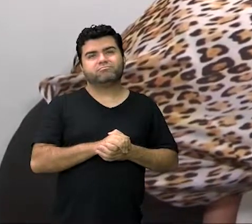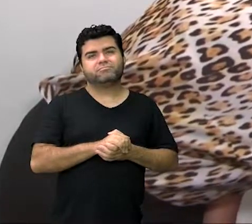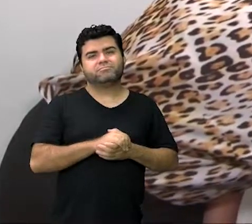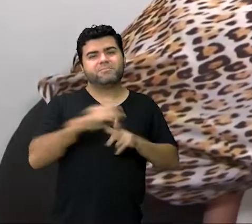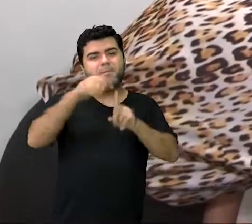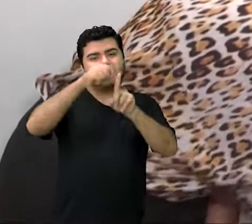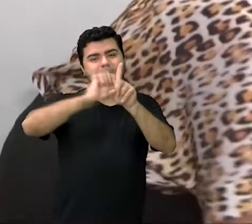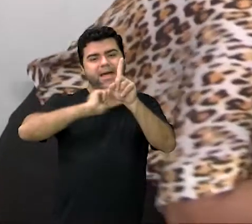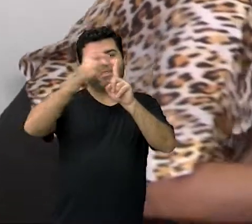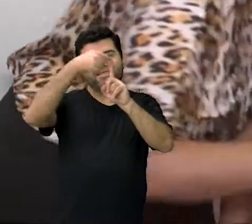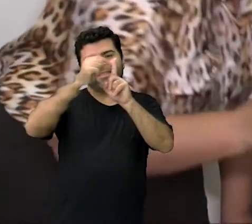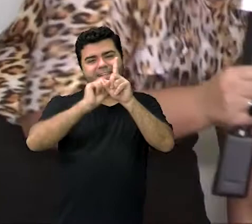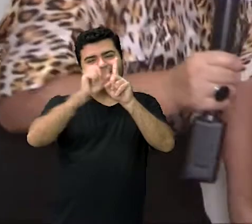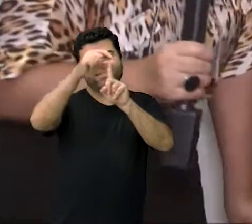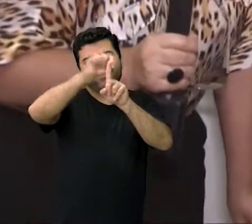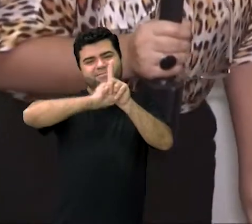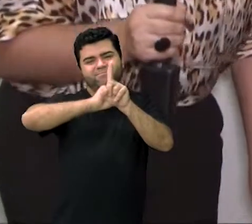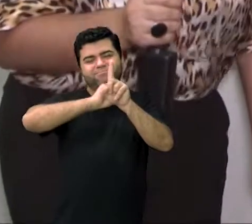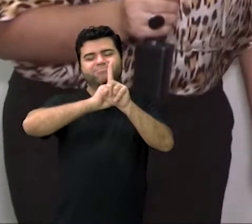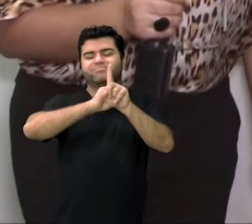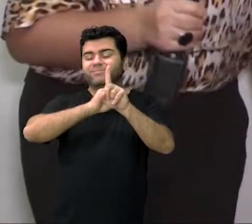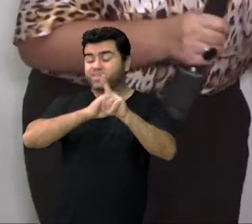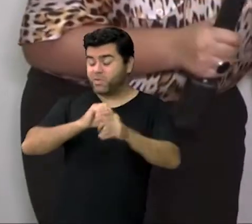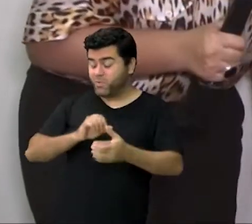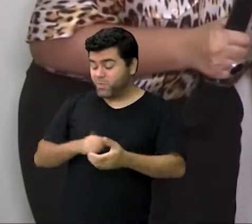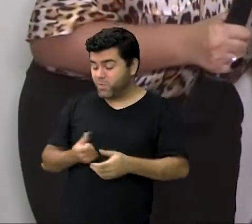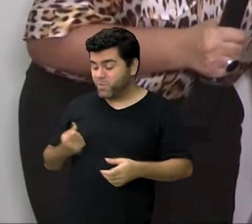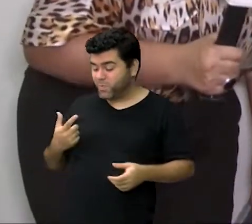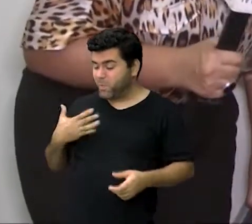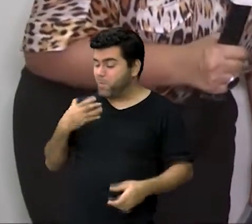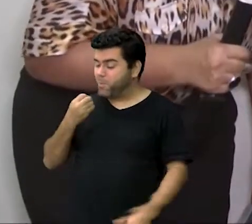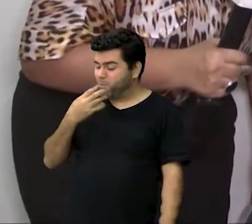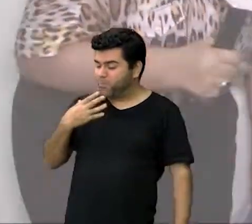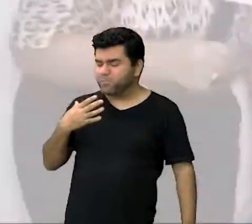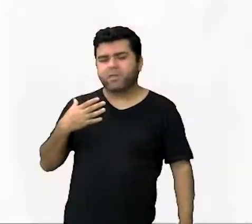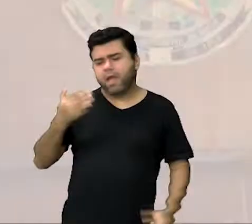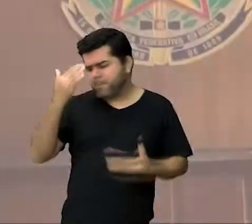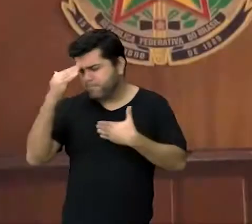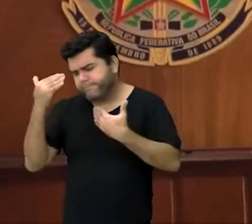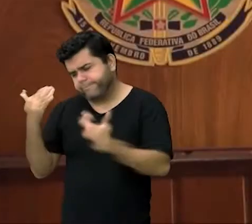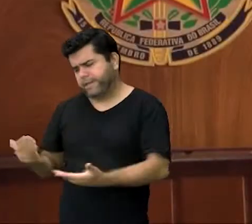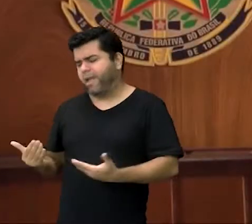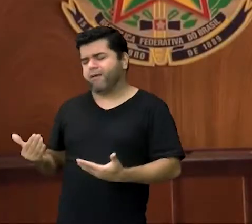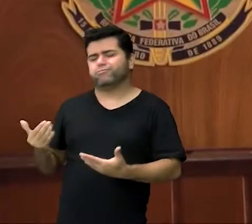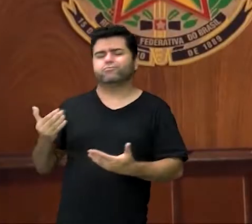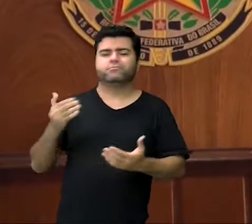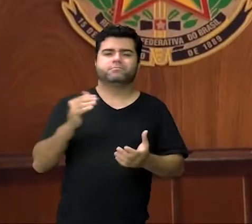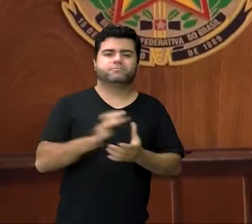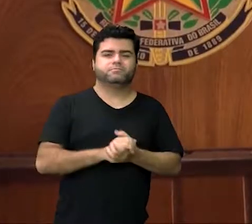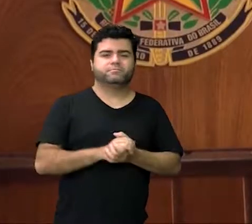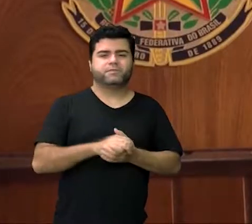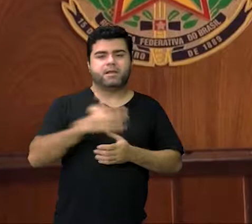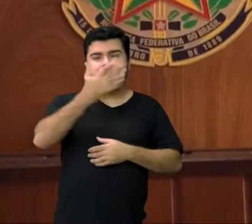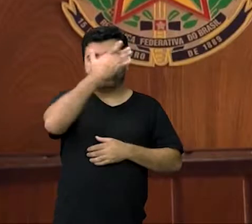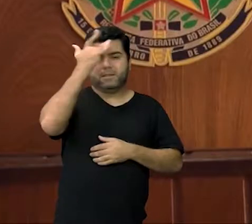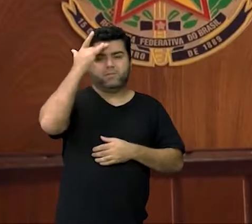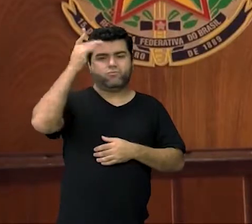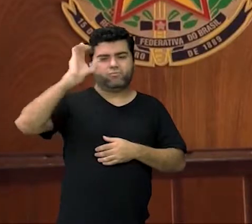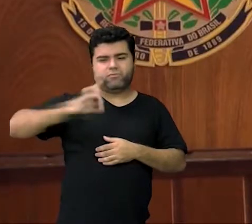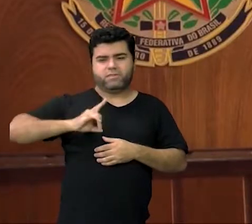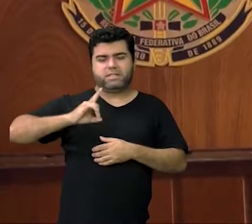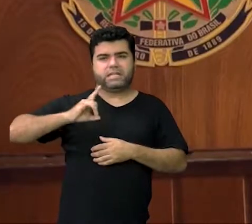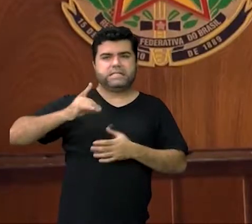Banana. Olha, que bom! Obrigado, Murilo. As pessoas com deficiência que nasciam eram